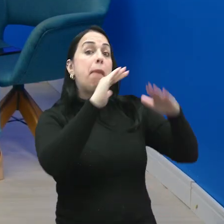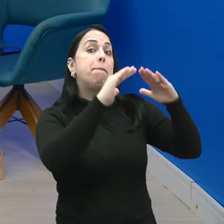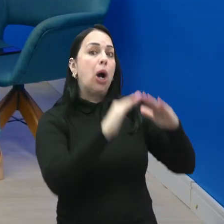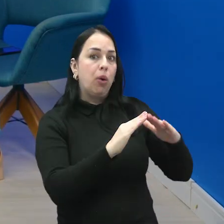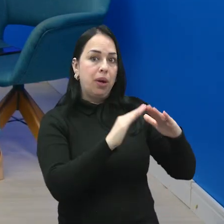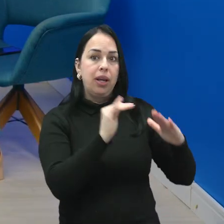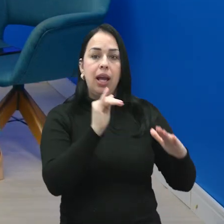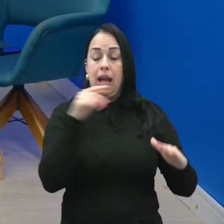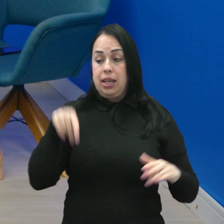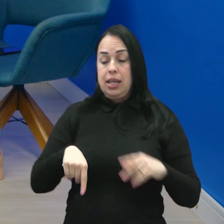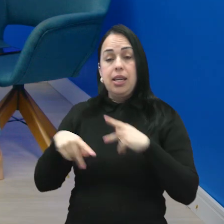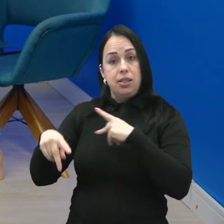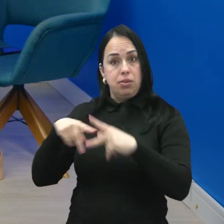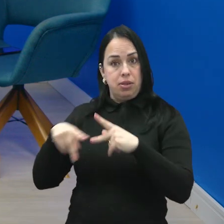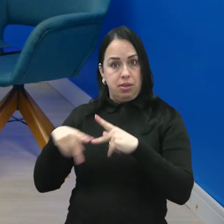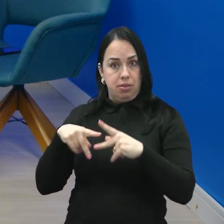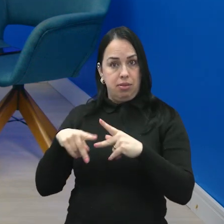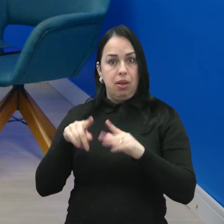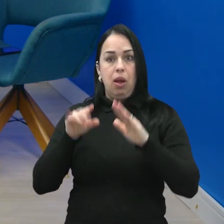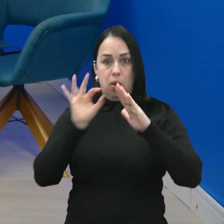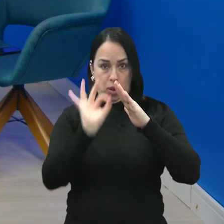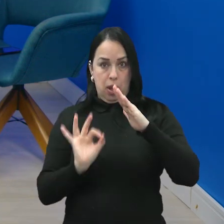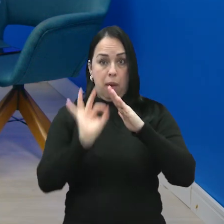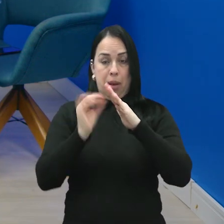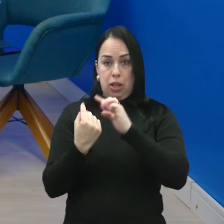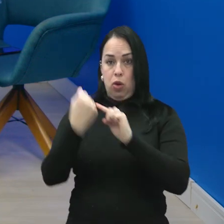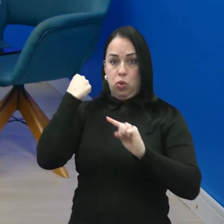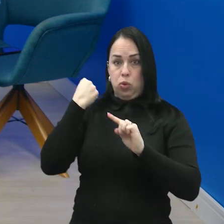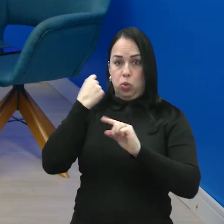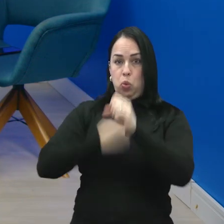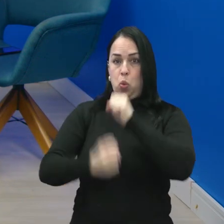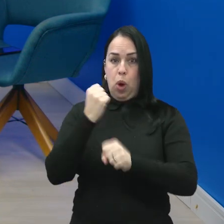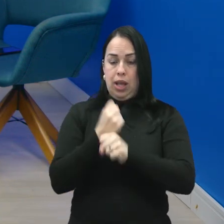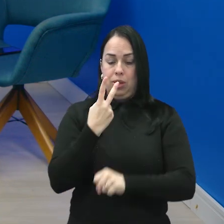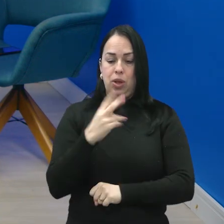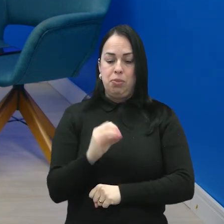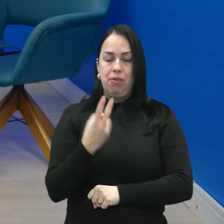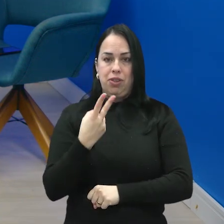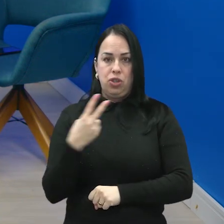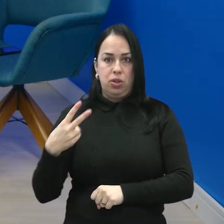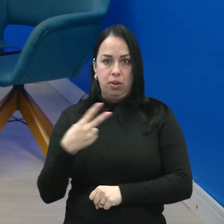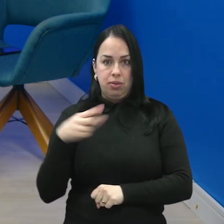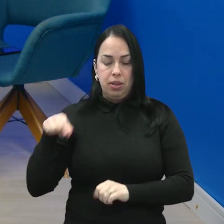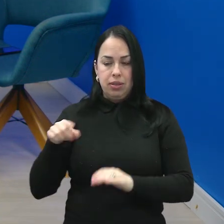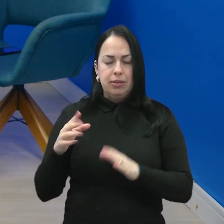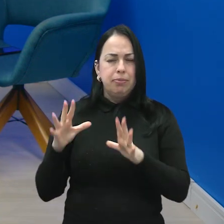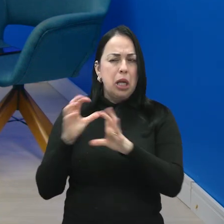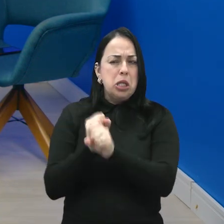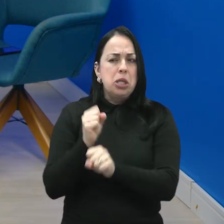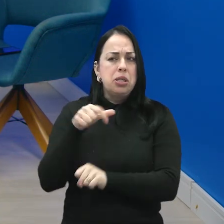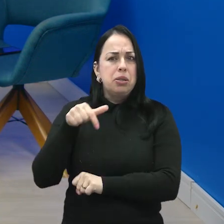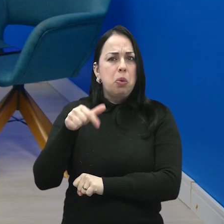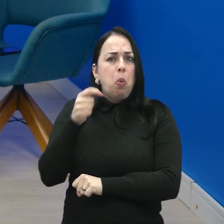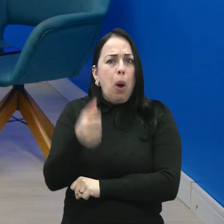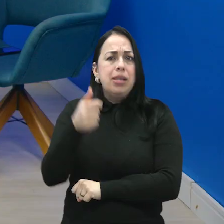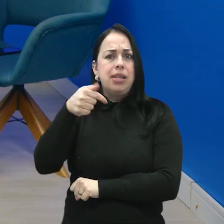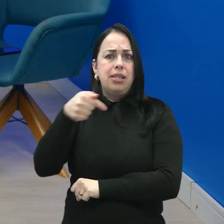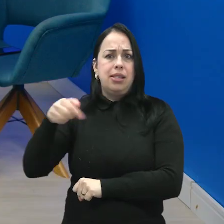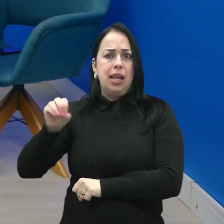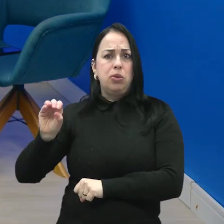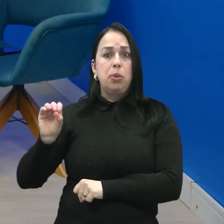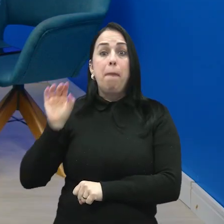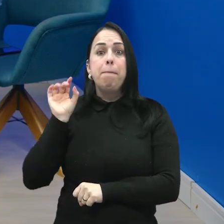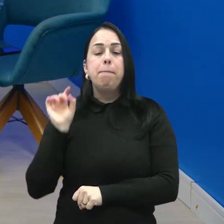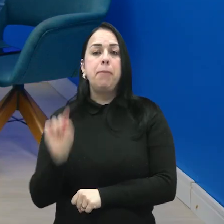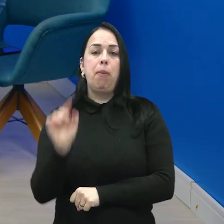de habitantes, né? Isso. São José dos Campos, de acordo com o último censo do IBGE de 2022, está com quase 700 mil, estava